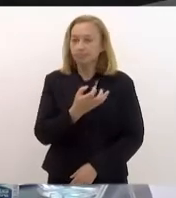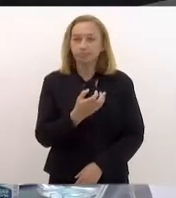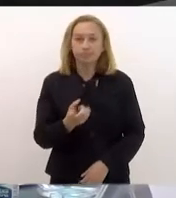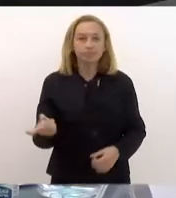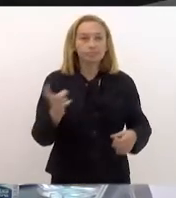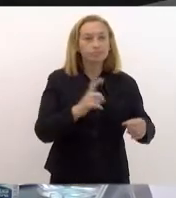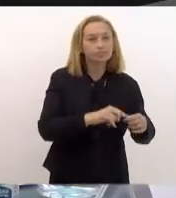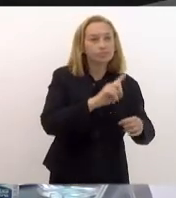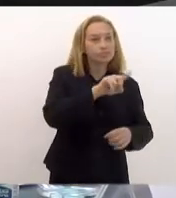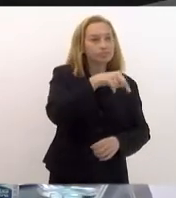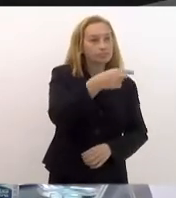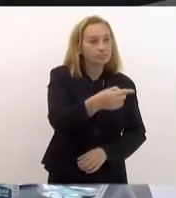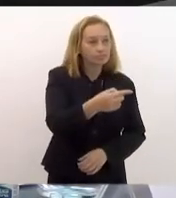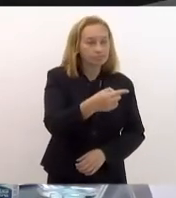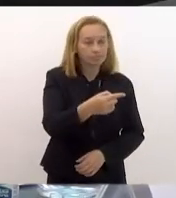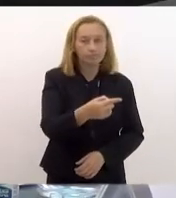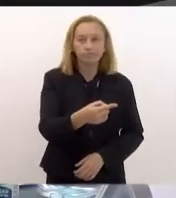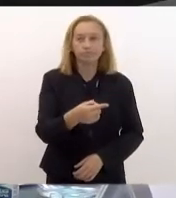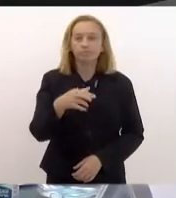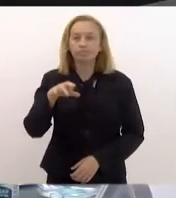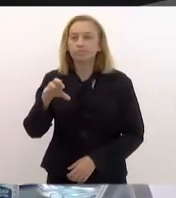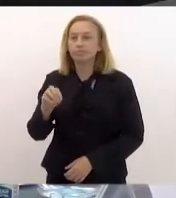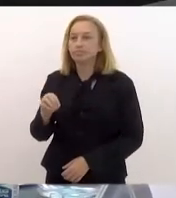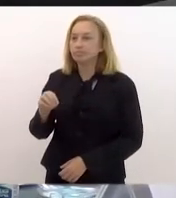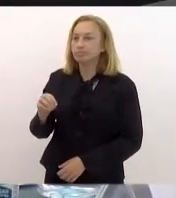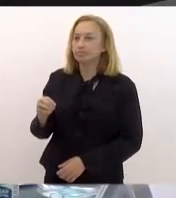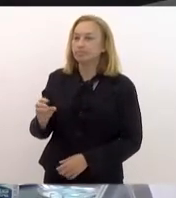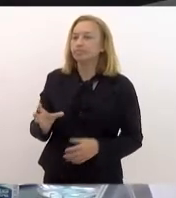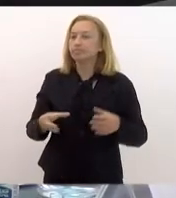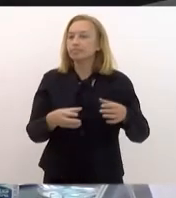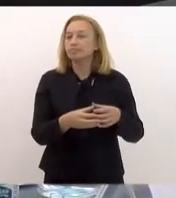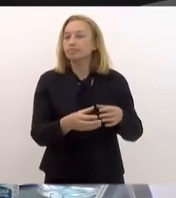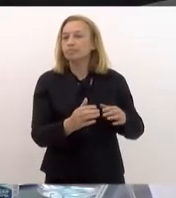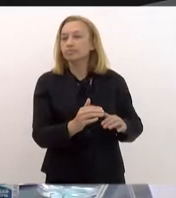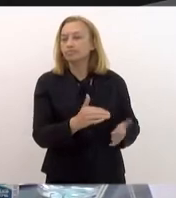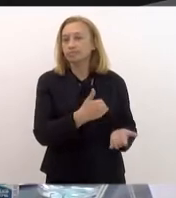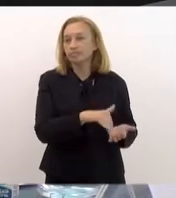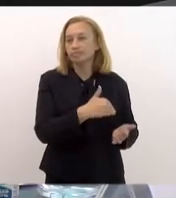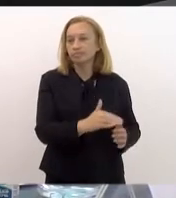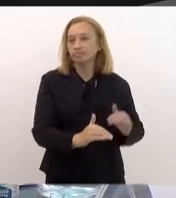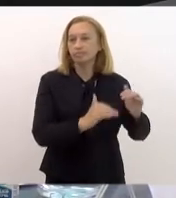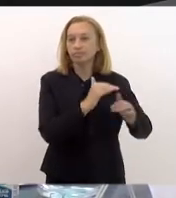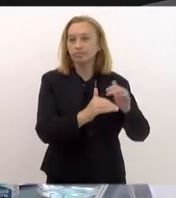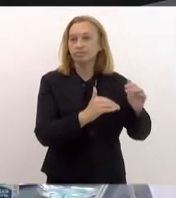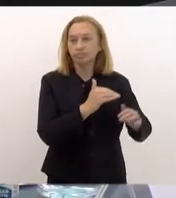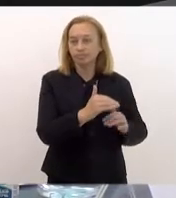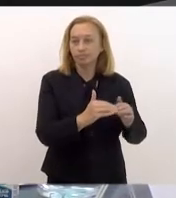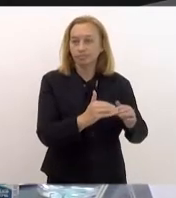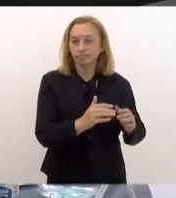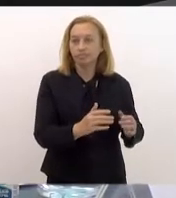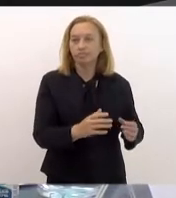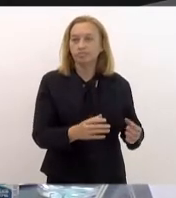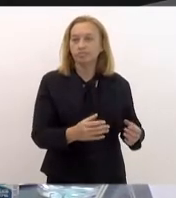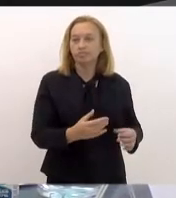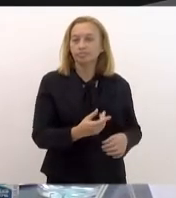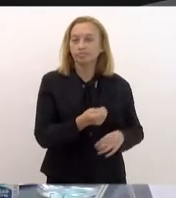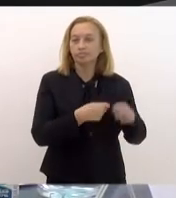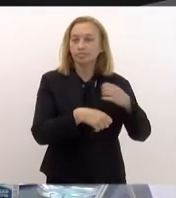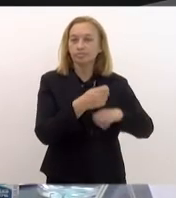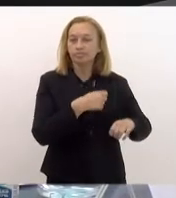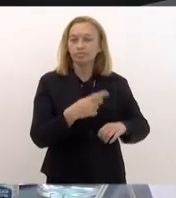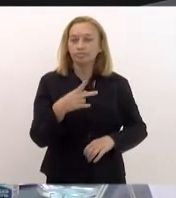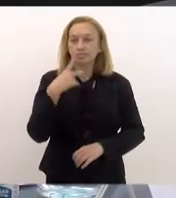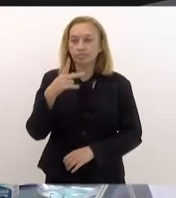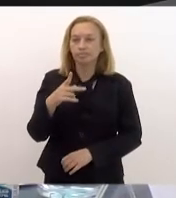voltar depois do Mauro Osório, para a equipe da Secretaria de Desenvolvimento Econômico, para falar daquela questão de